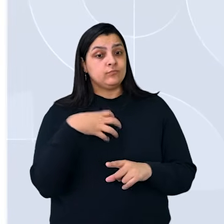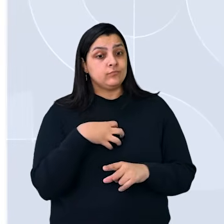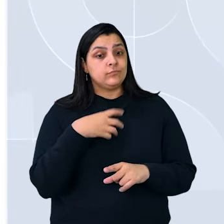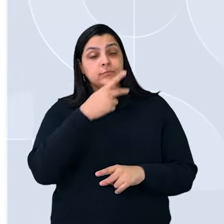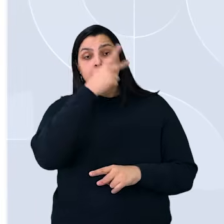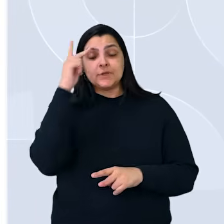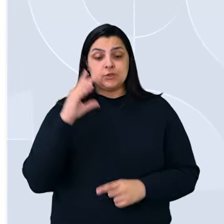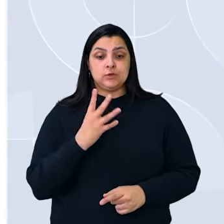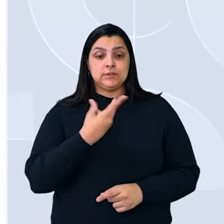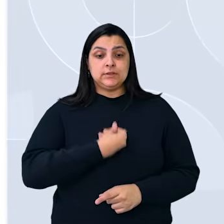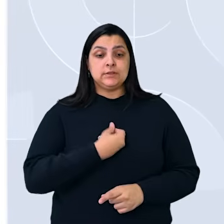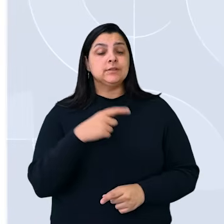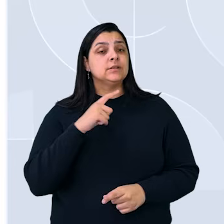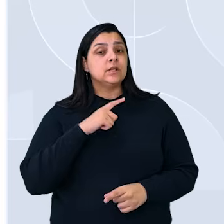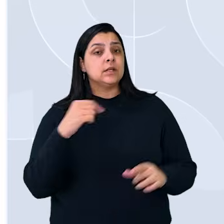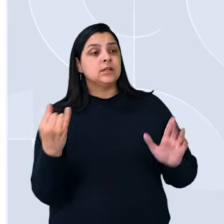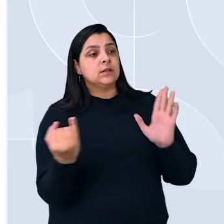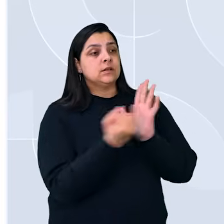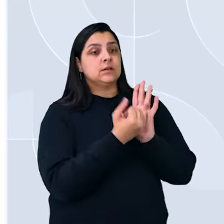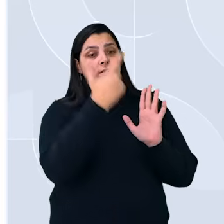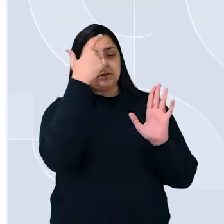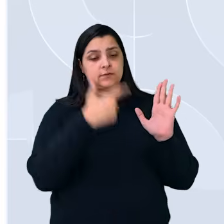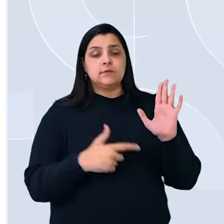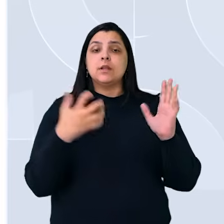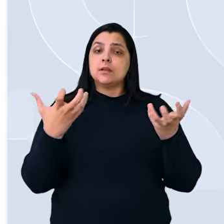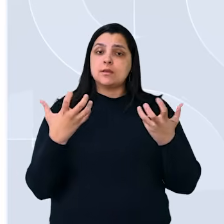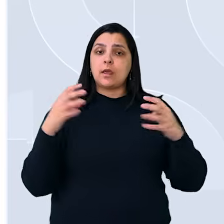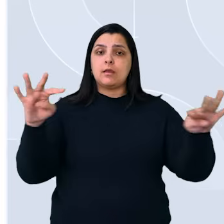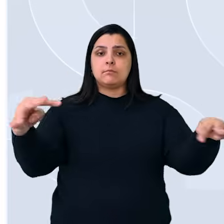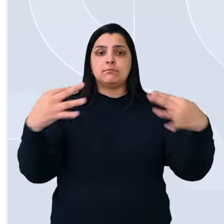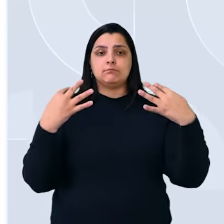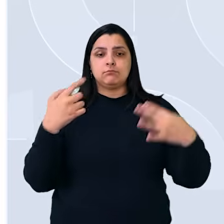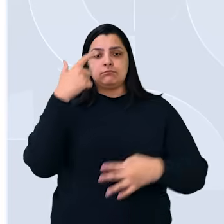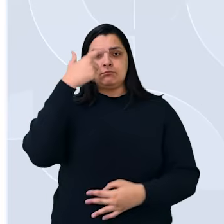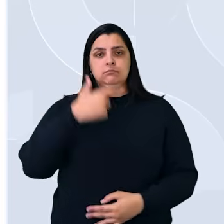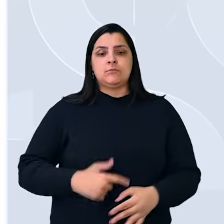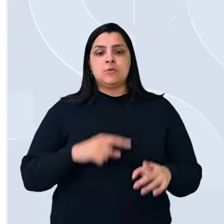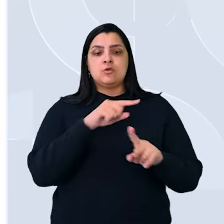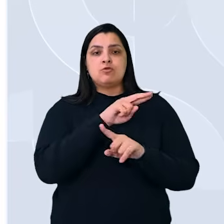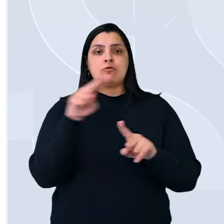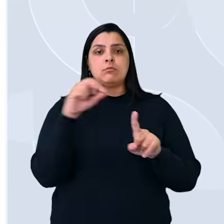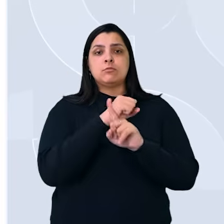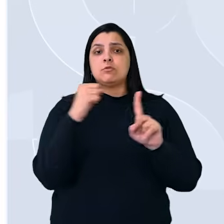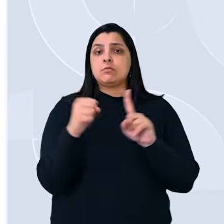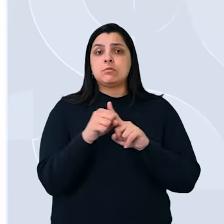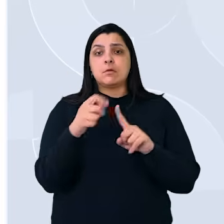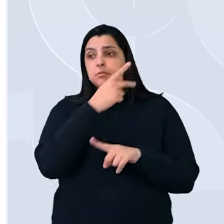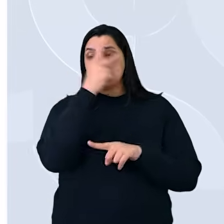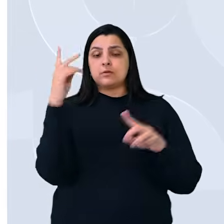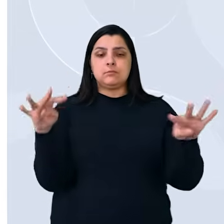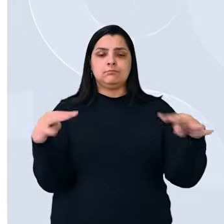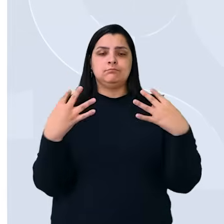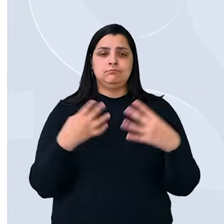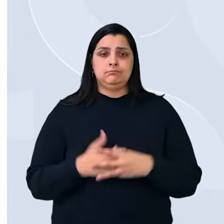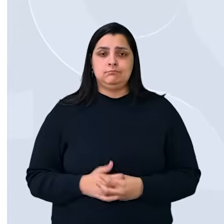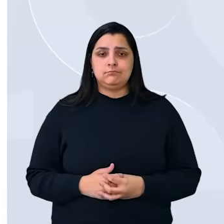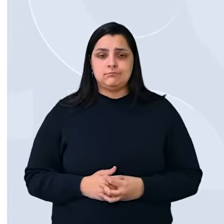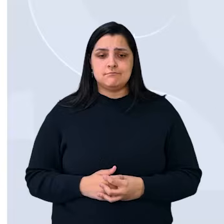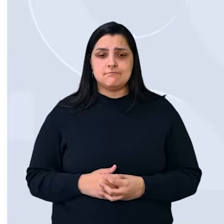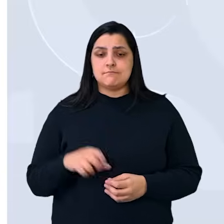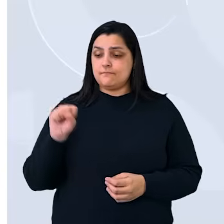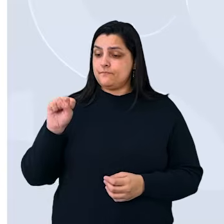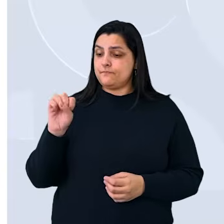pela qual a pessoa trans se identifica e quer ser reconhecida socialmente nas diferentes instituições. Observou também